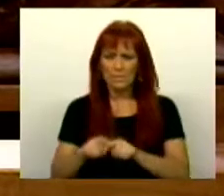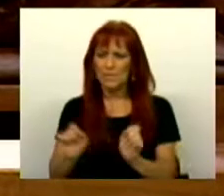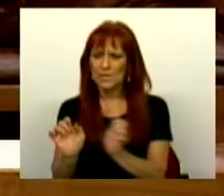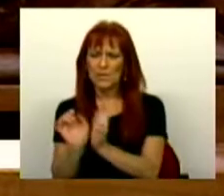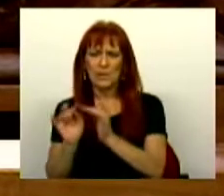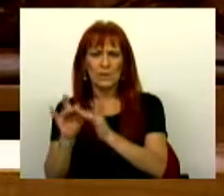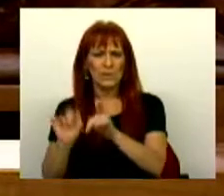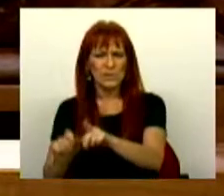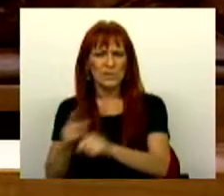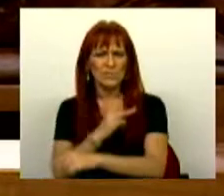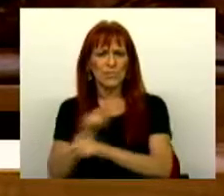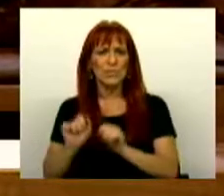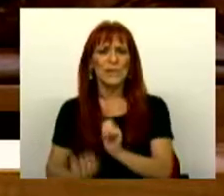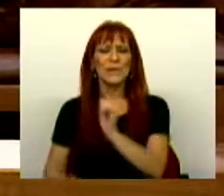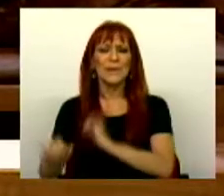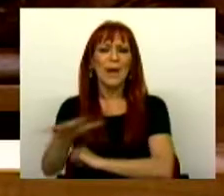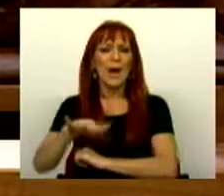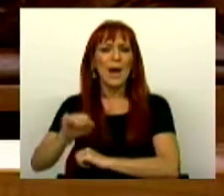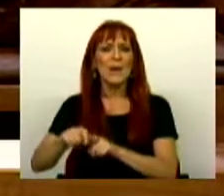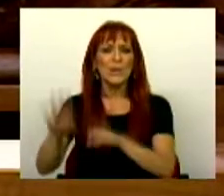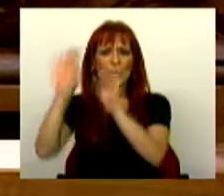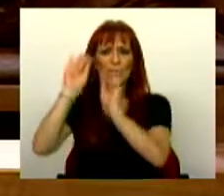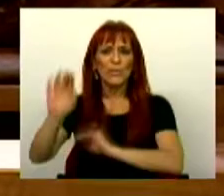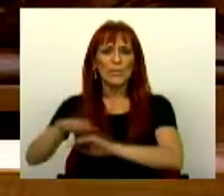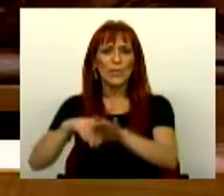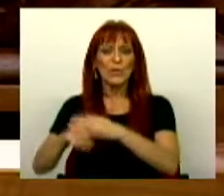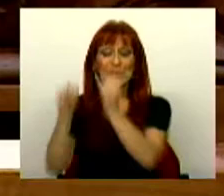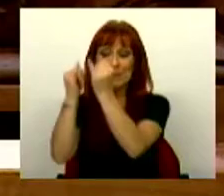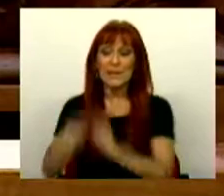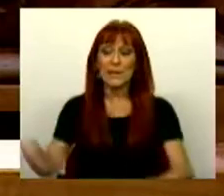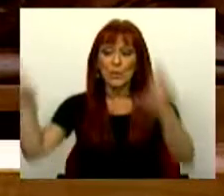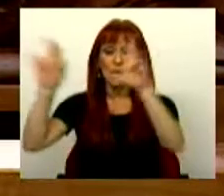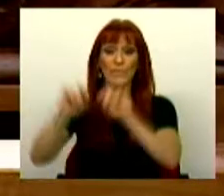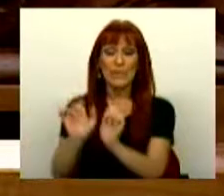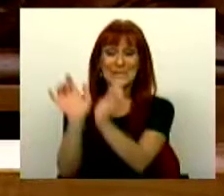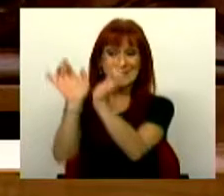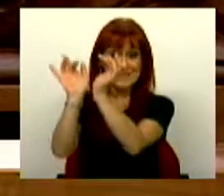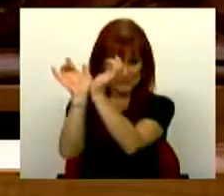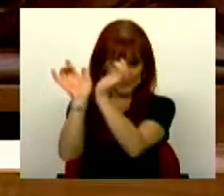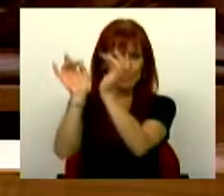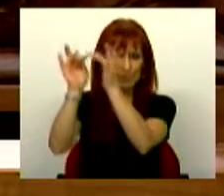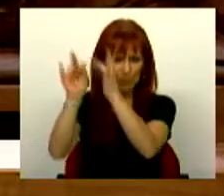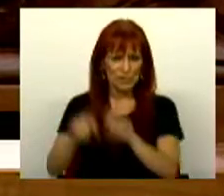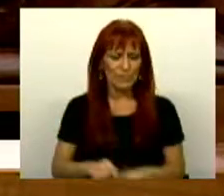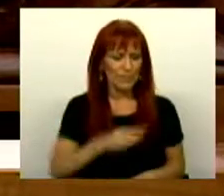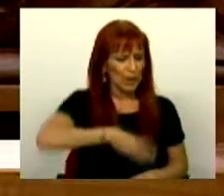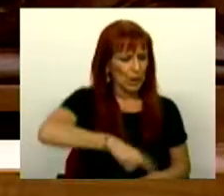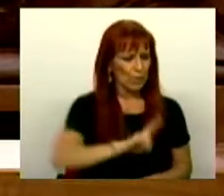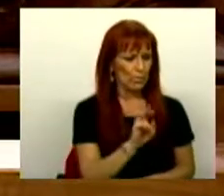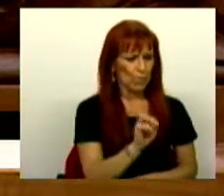Academia and Innovation Hub, na área da formação e da inovação ciber. O MUSAS